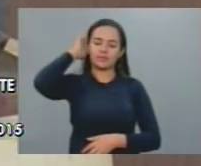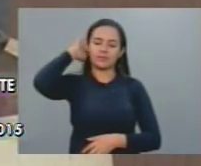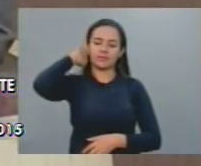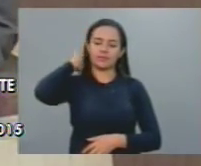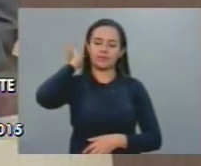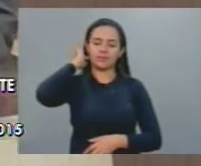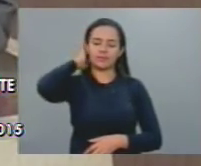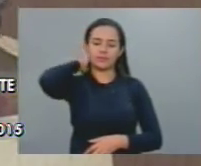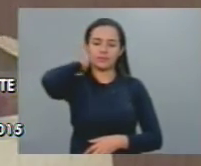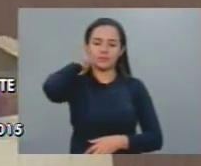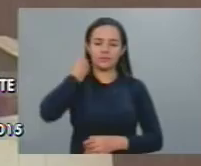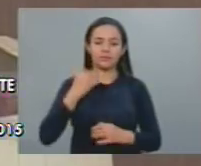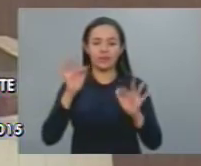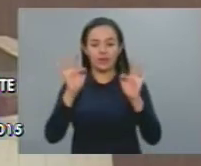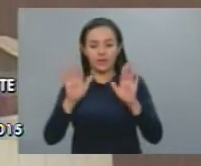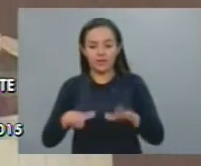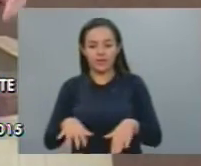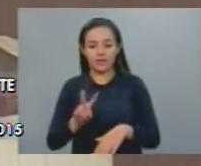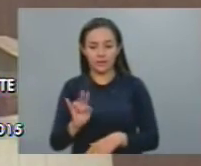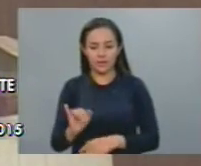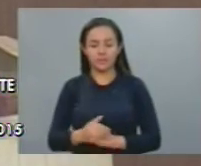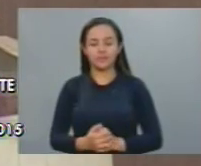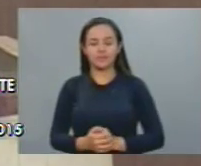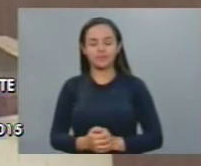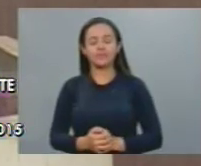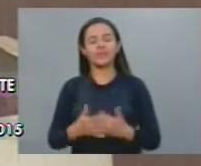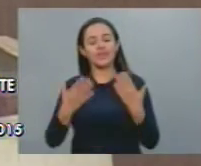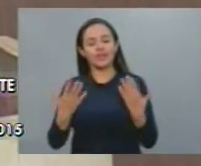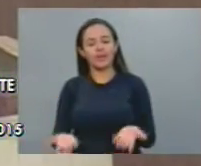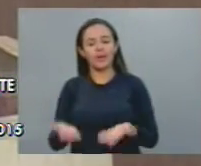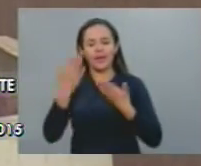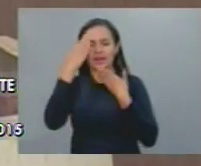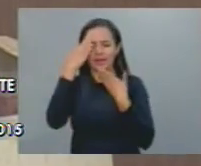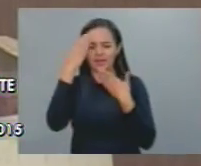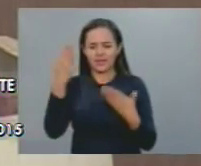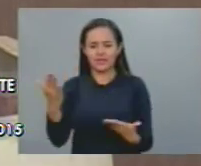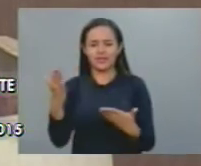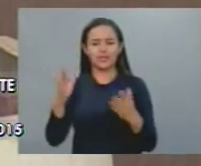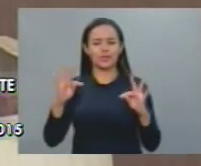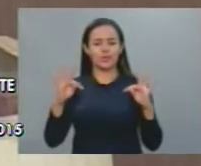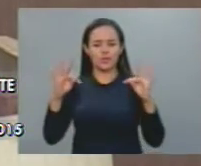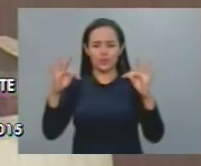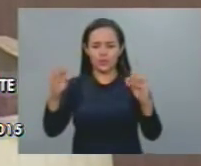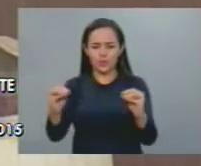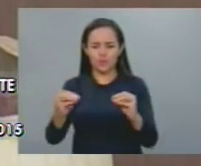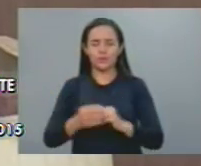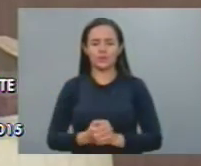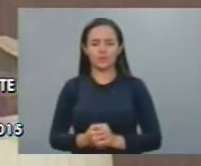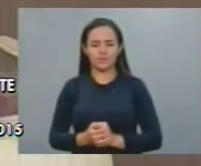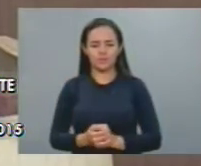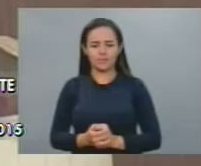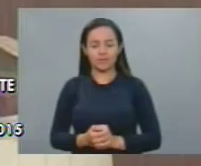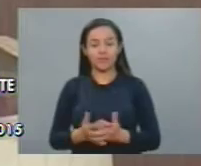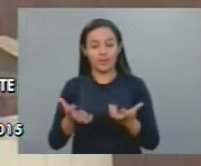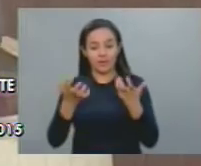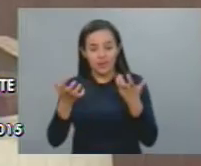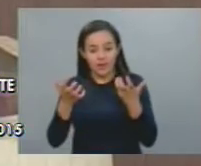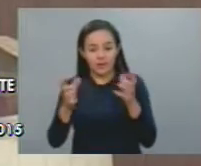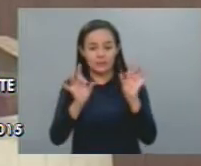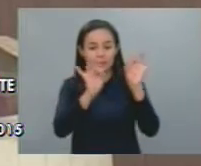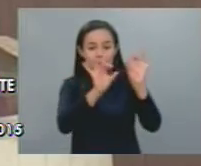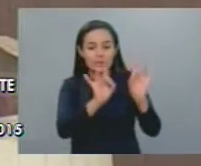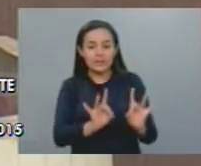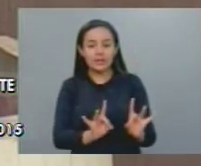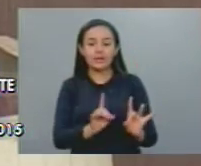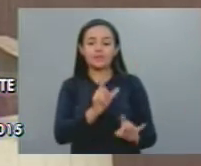queria aqui finalizar agradecendo a todos e todas. Eu queria dedicar um agradecimento todo especial